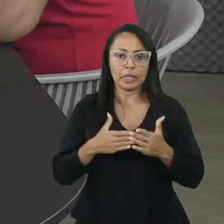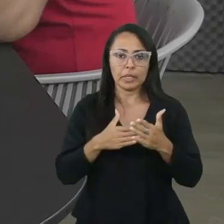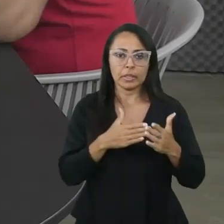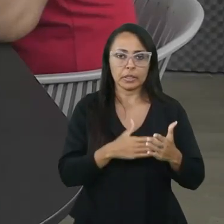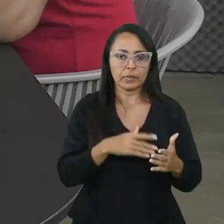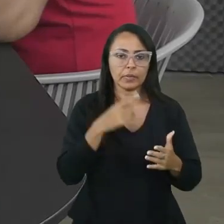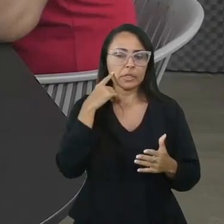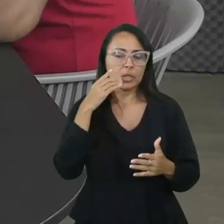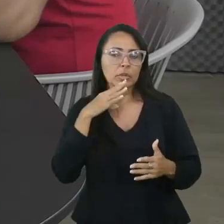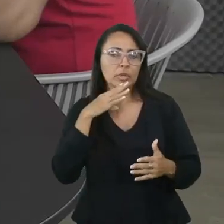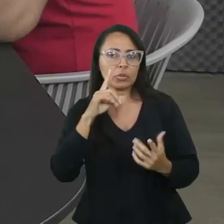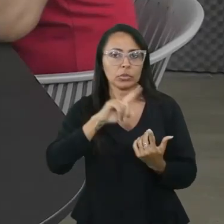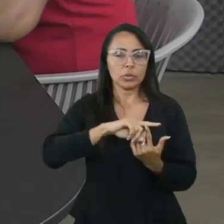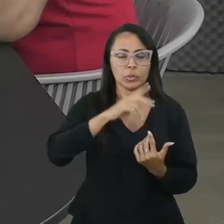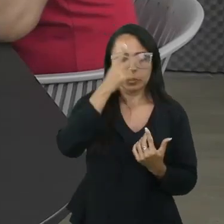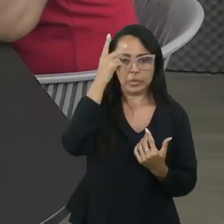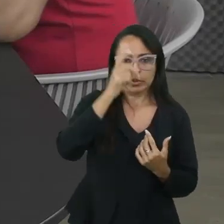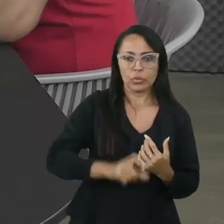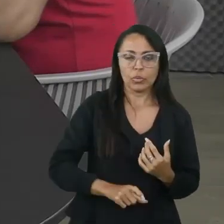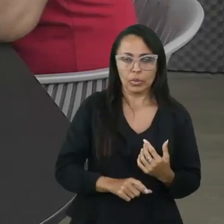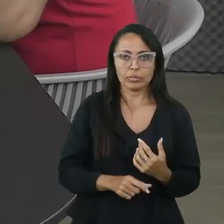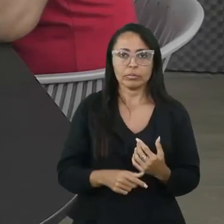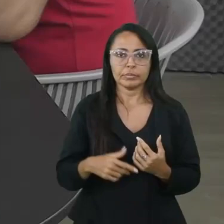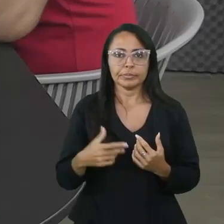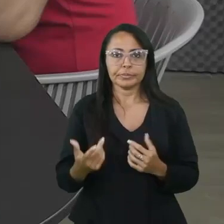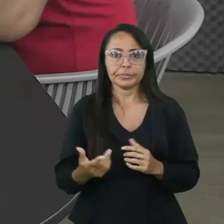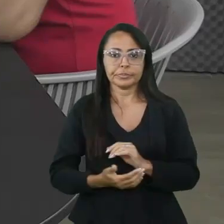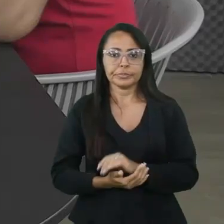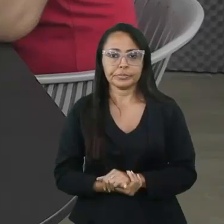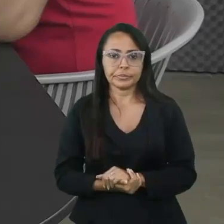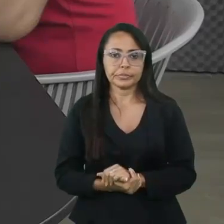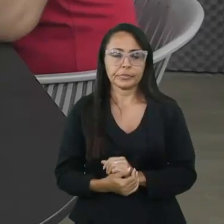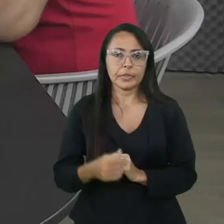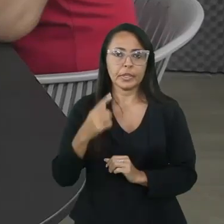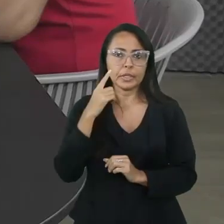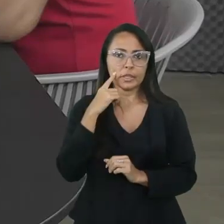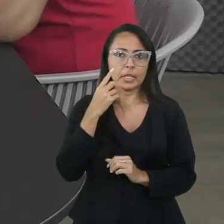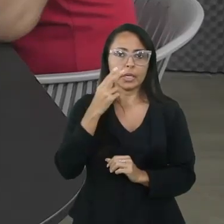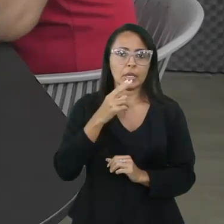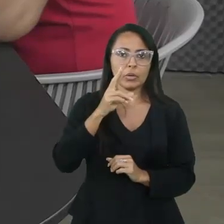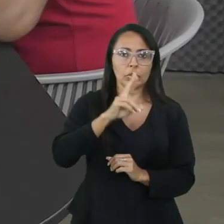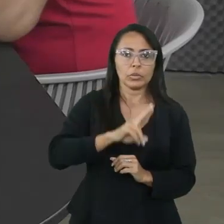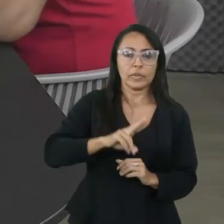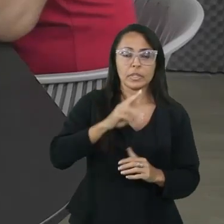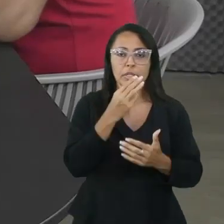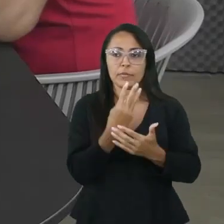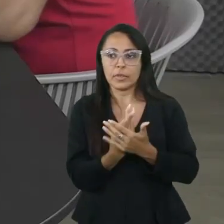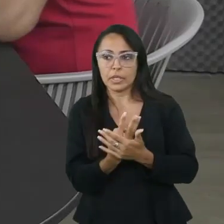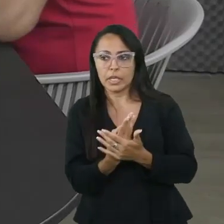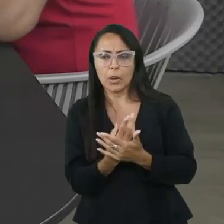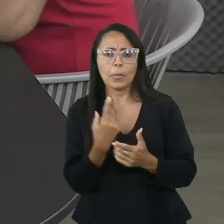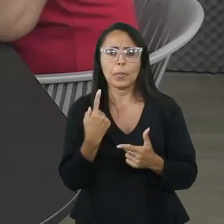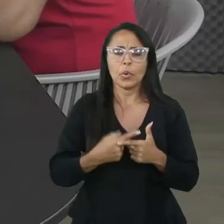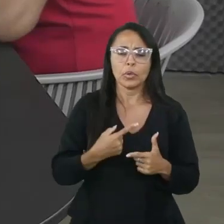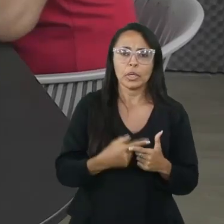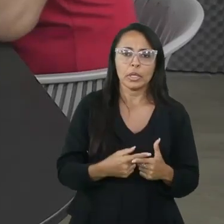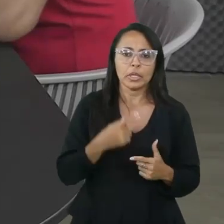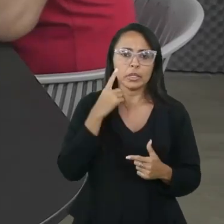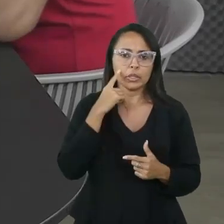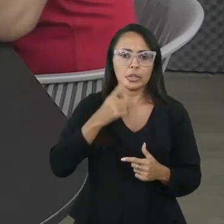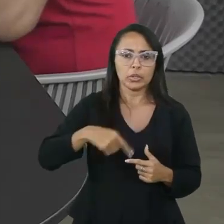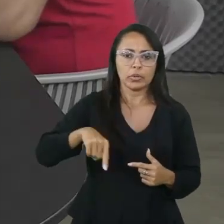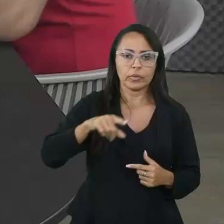conhecer esse tipo de pessoa que eu digo, é o pessoal das universidades federais. Por que isso? Eles estão vendo que são